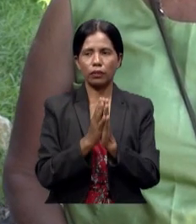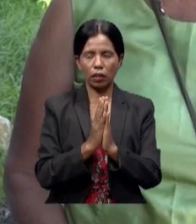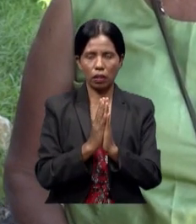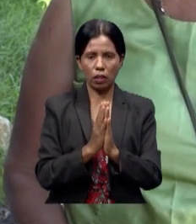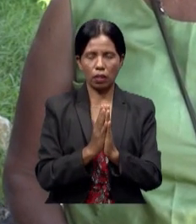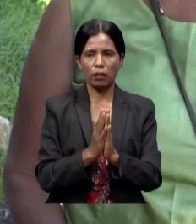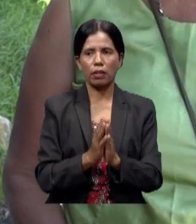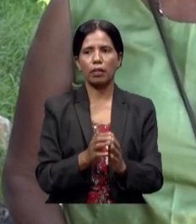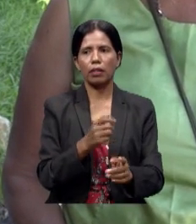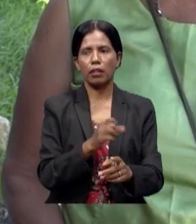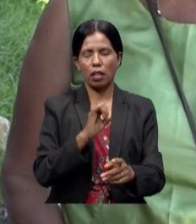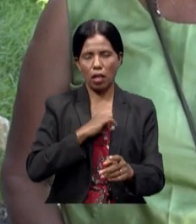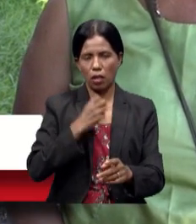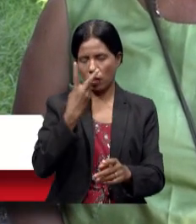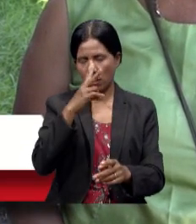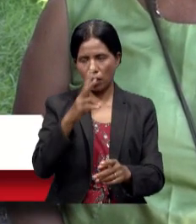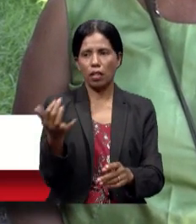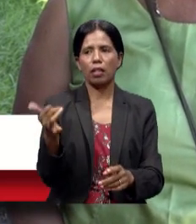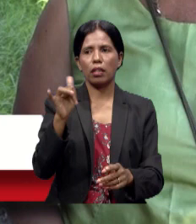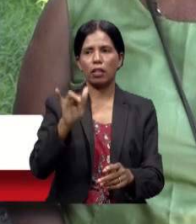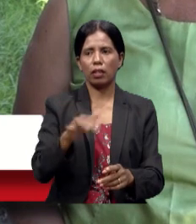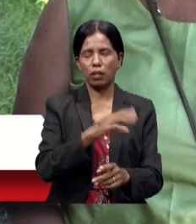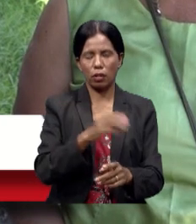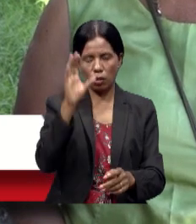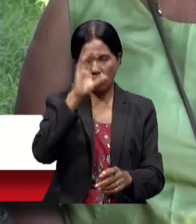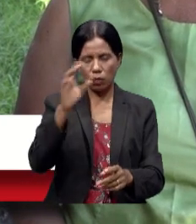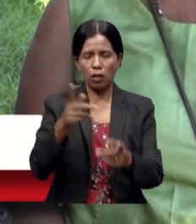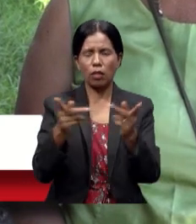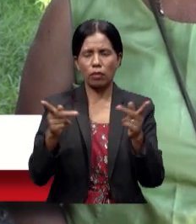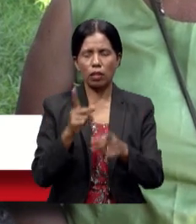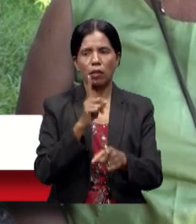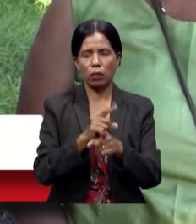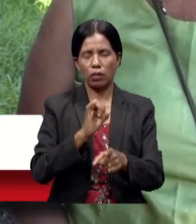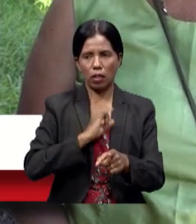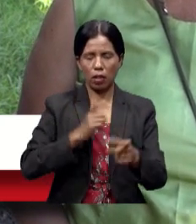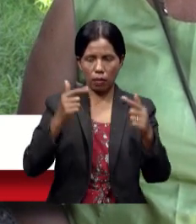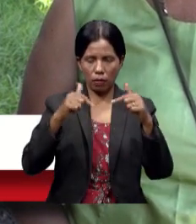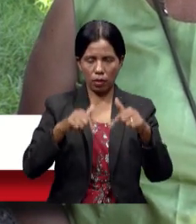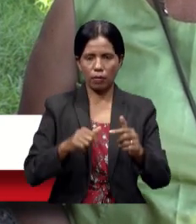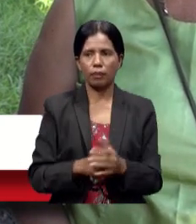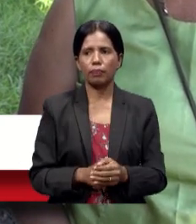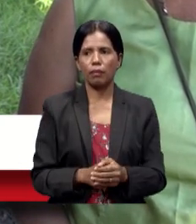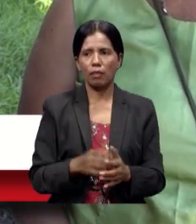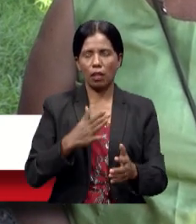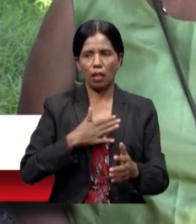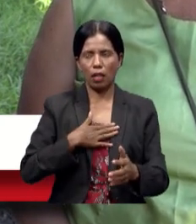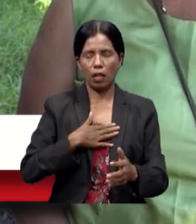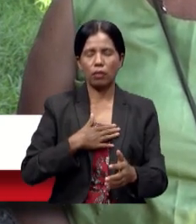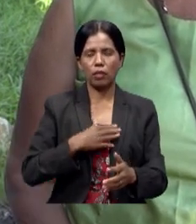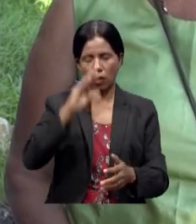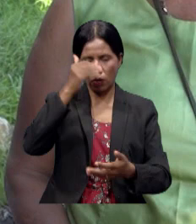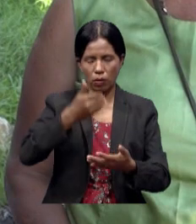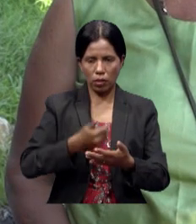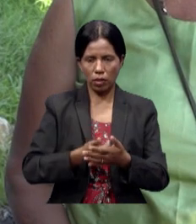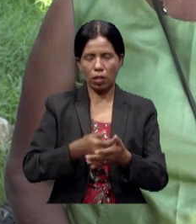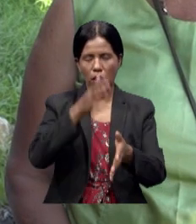mai tamba hore sira atrapaya fatin or tep tepes ne ba hau mai haus kampung alor mai hanu wasir mama abo mena